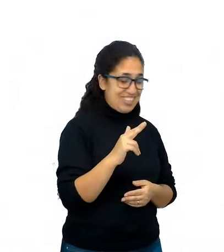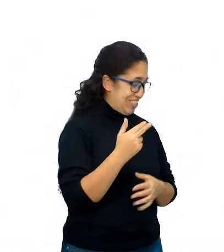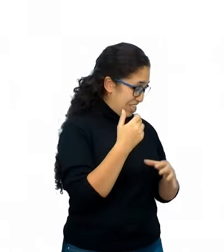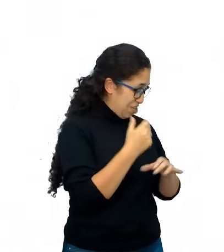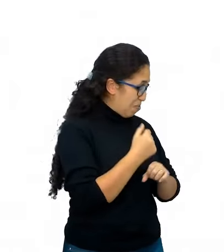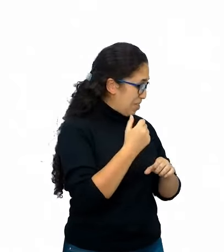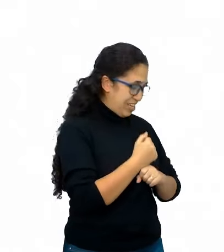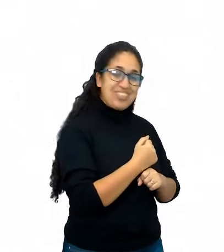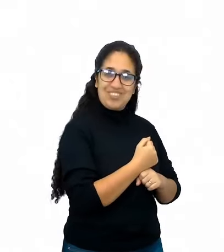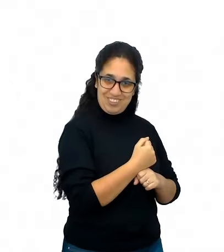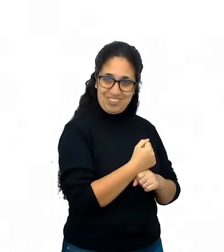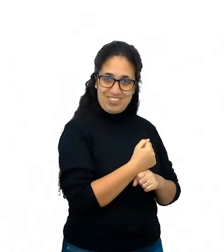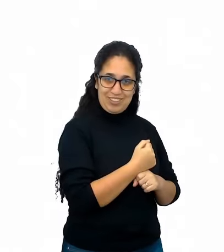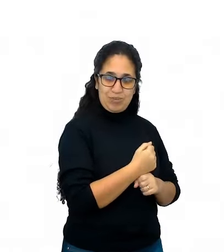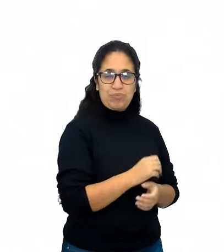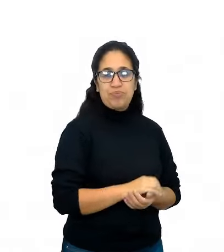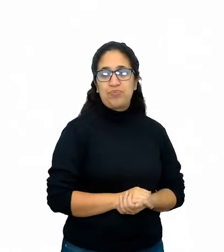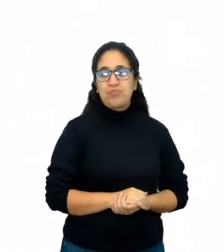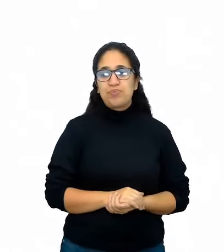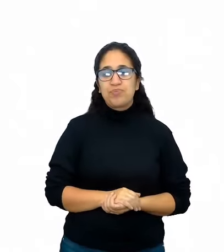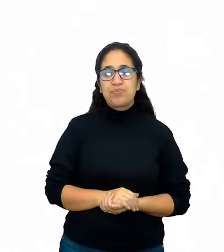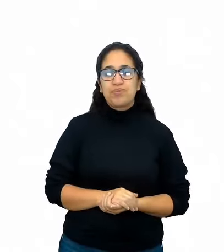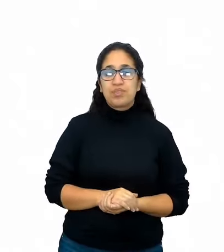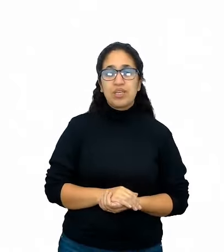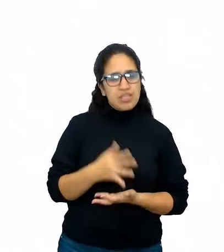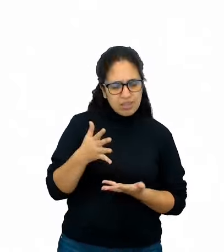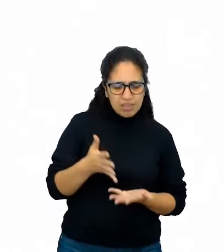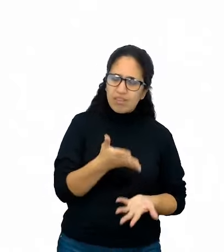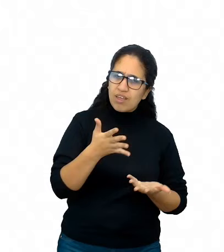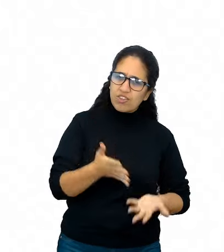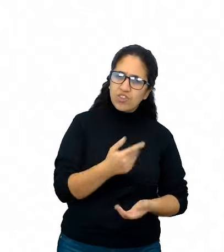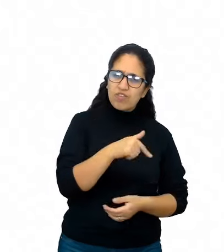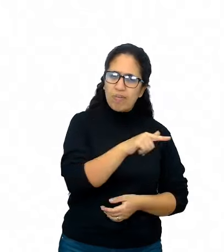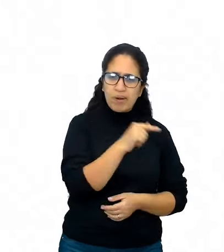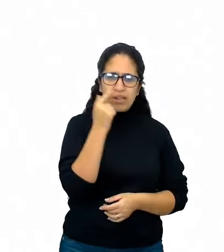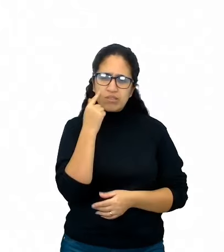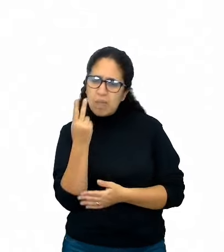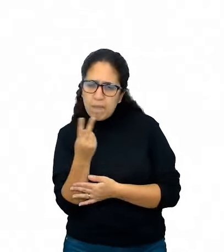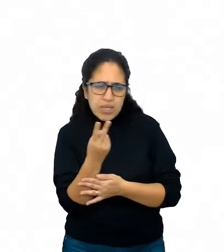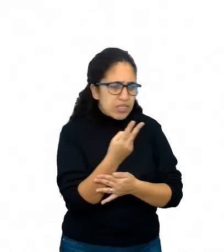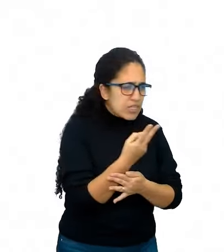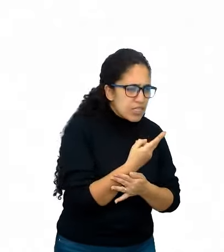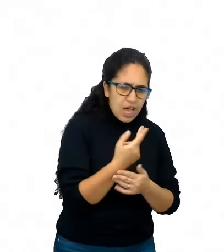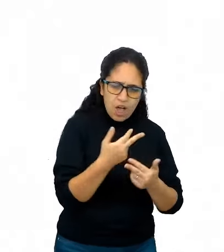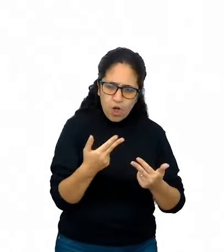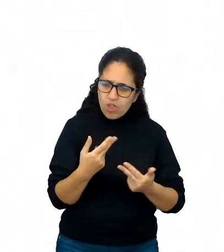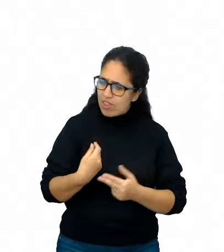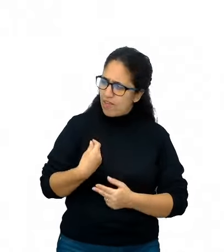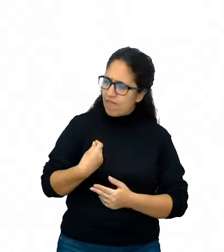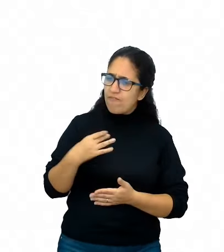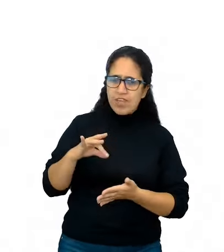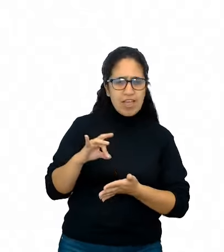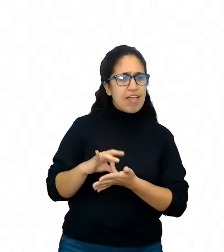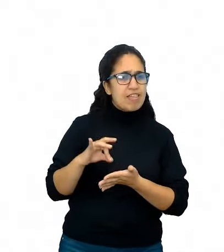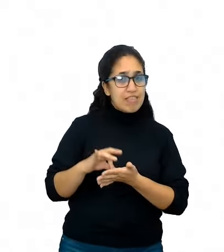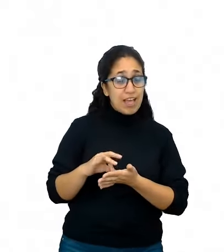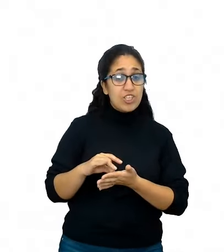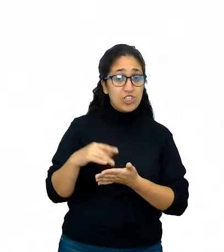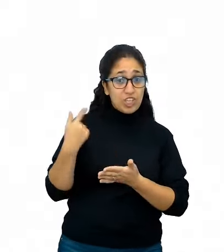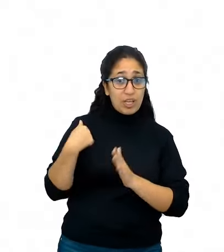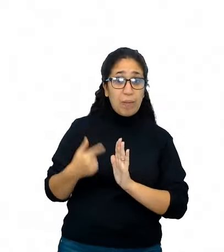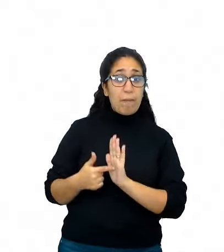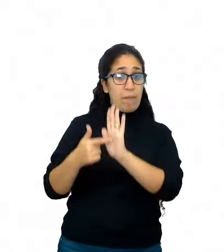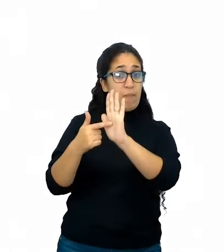fazem uso dessas operações, né? Incentive-os para explorar situações reais em que essas operações se